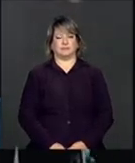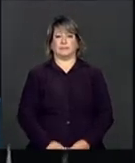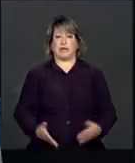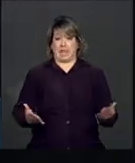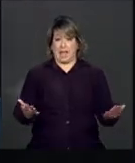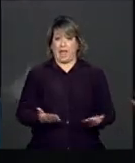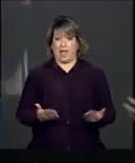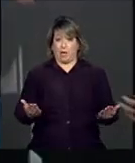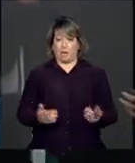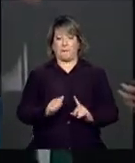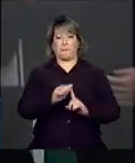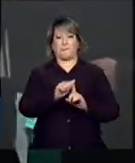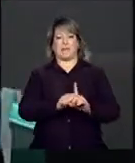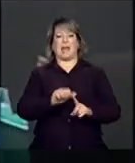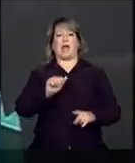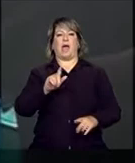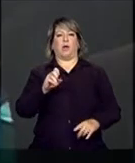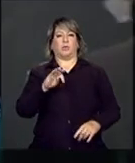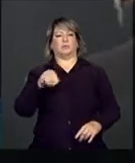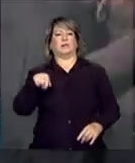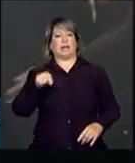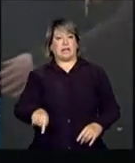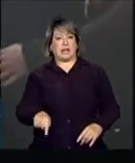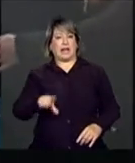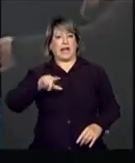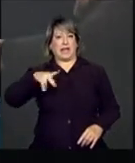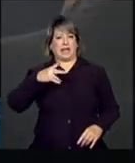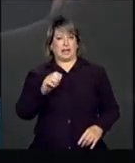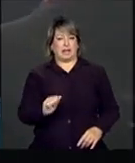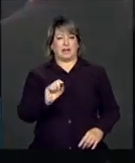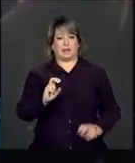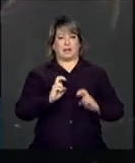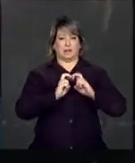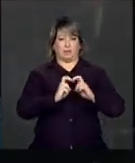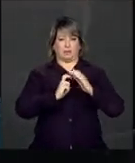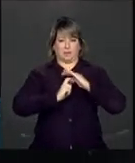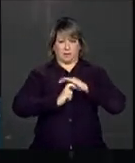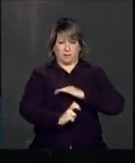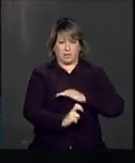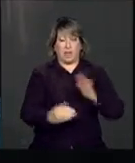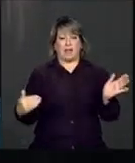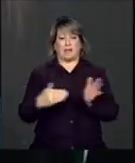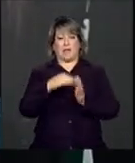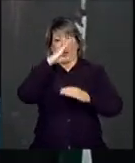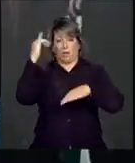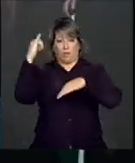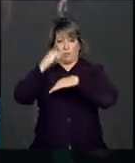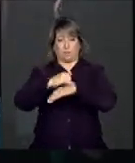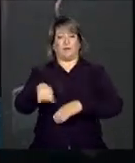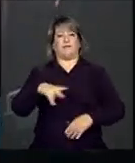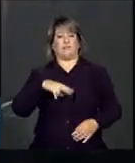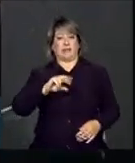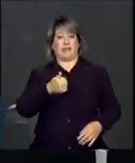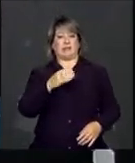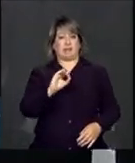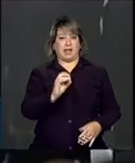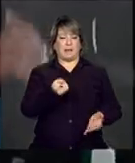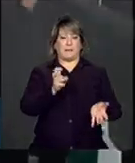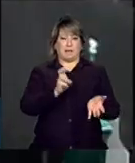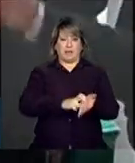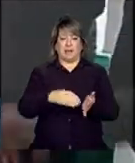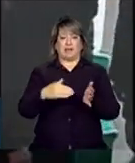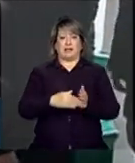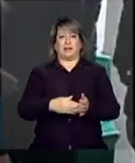Agora, no mês de agosto, a linha metrô-aeroporto vai ser aberta ao público em dias úteis, das 10 da manhã às 4 da tarde, e não